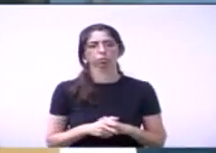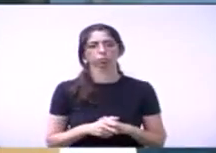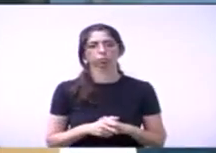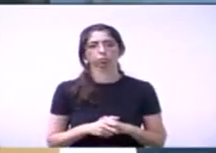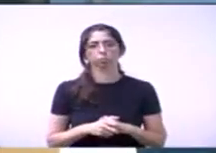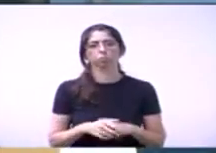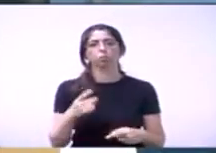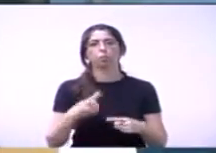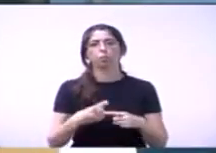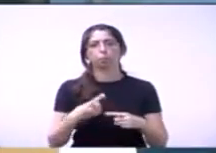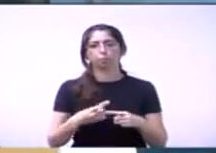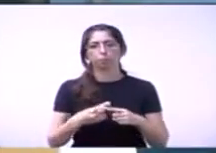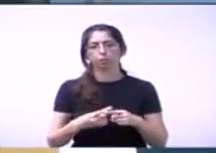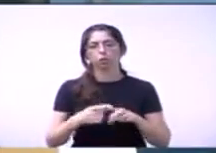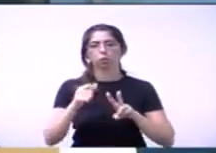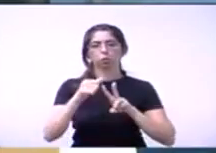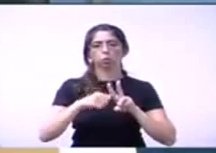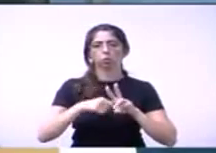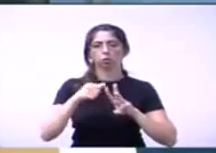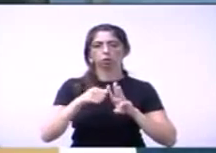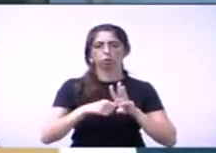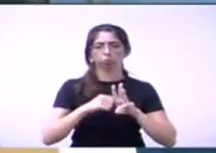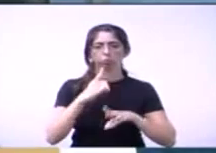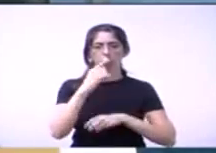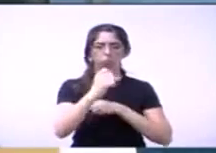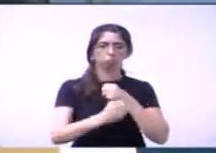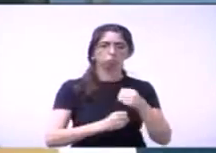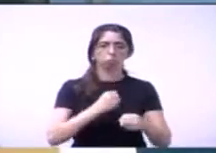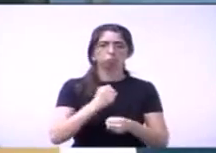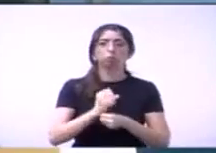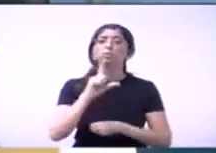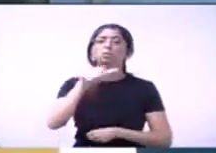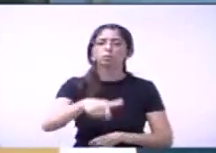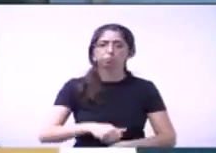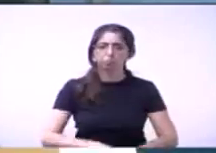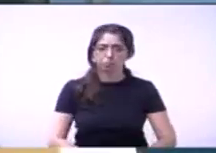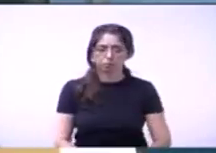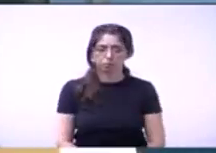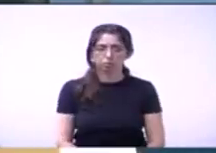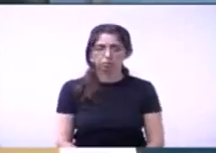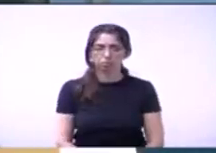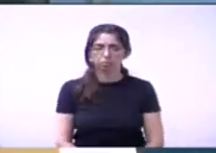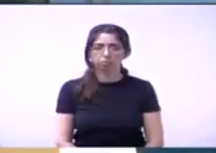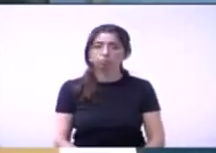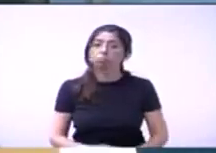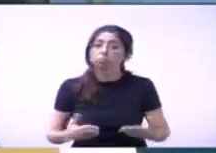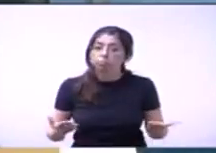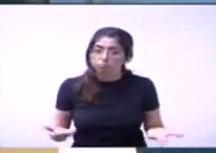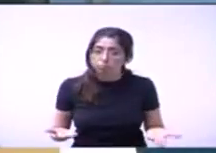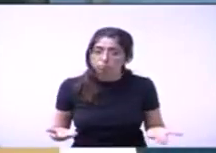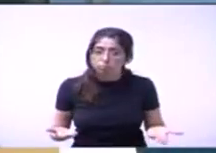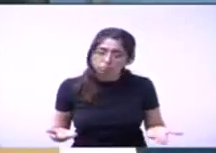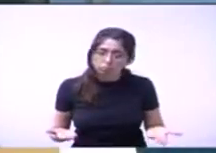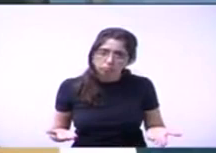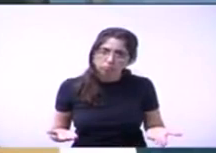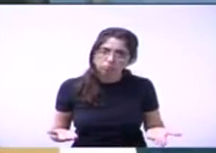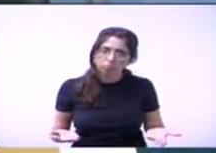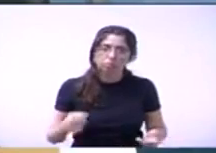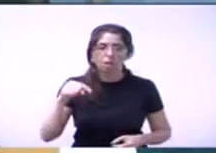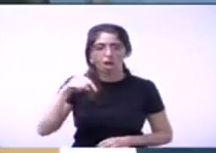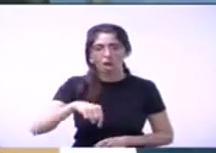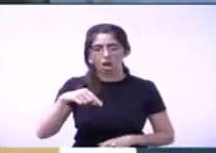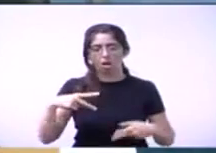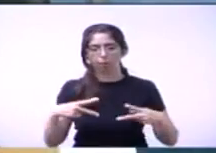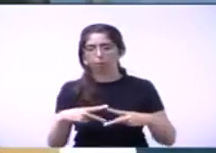com ele em 2 meses, 3 meses, 1 ano e o resto. E esse investimento está sendo feito. Aqui não